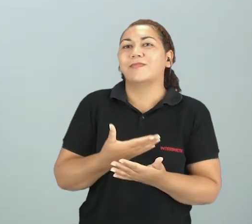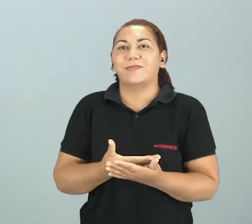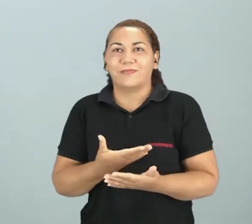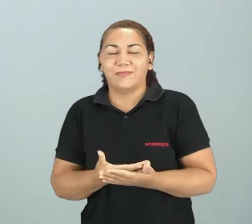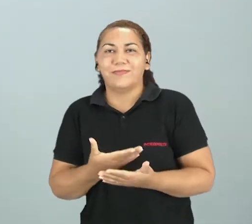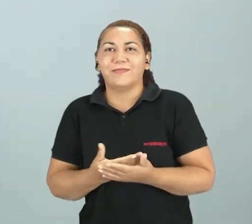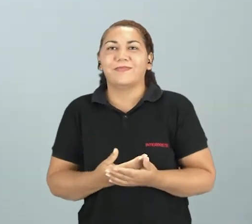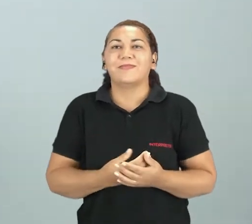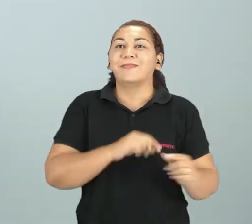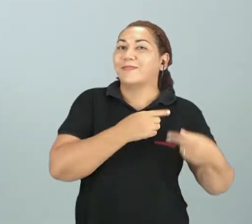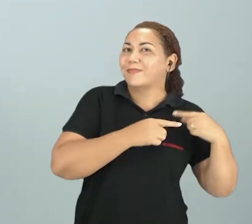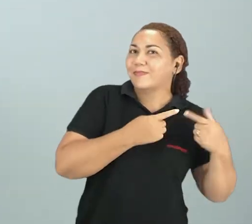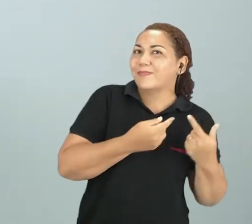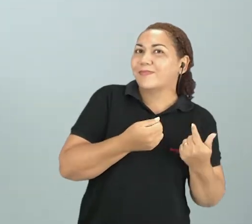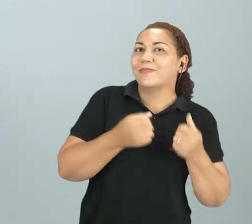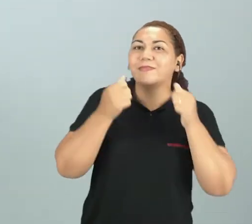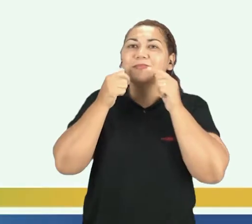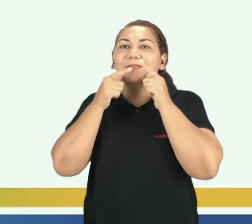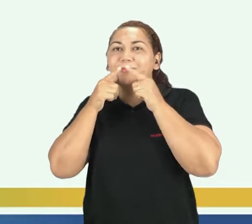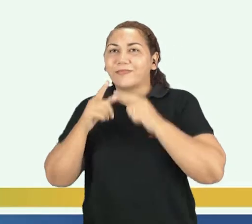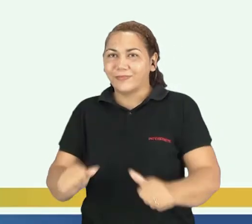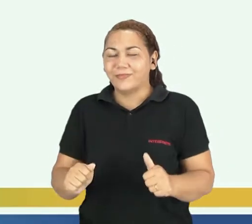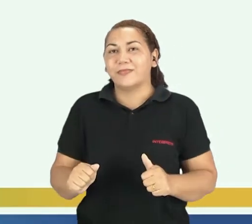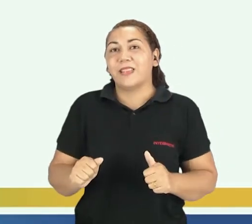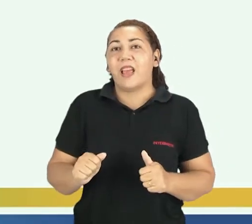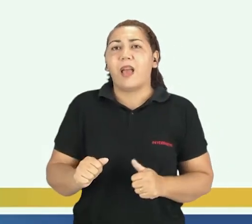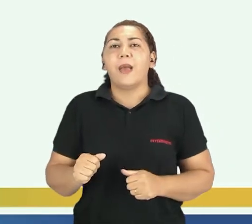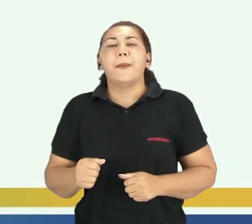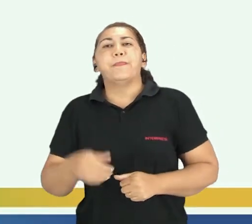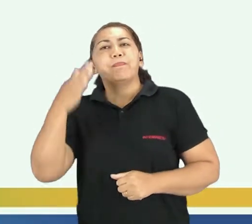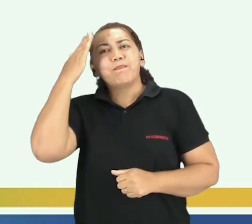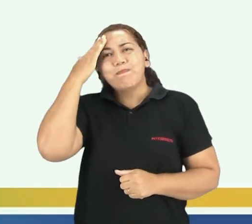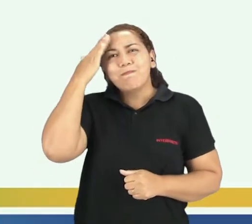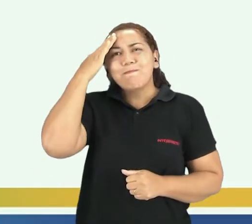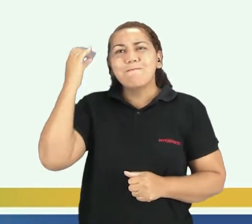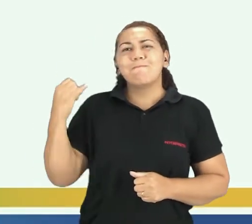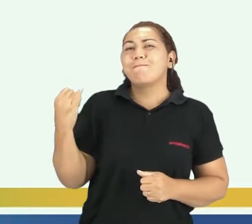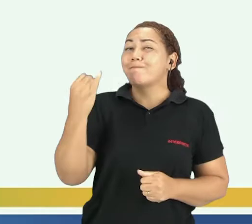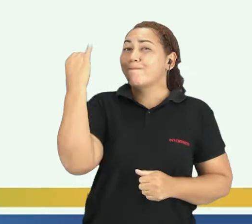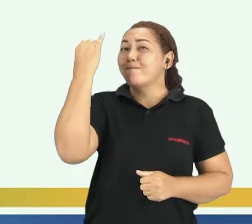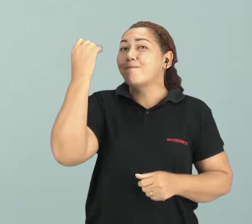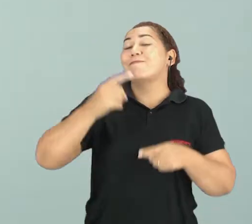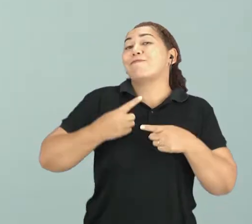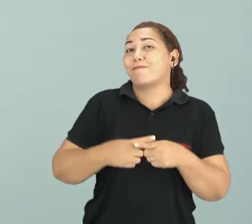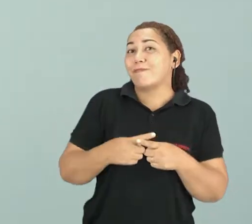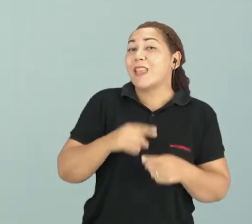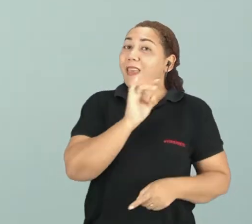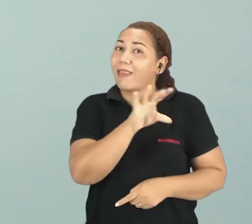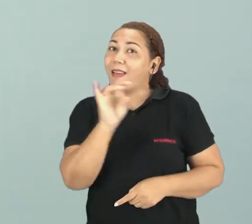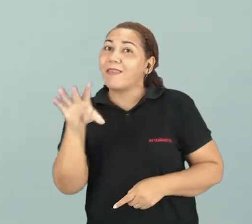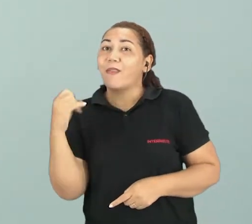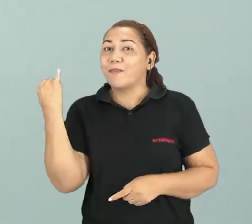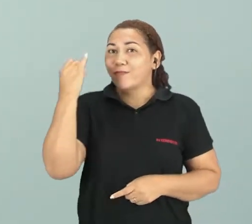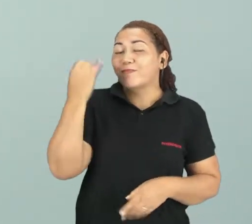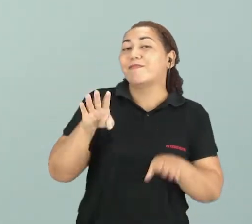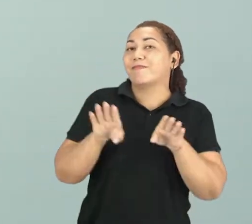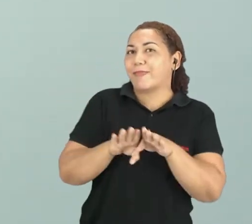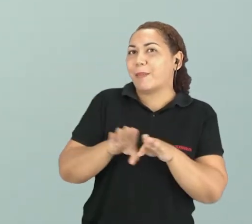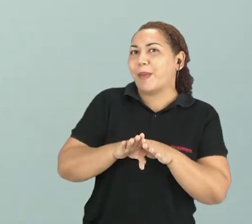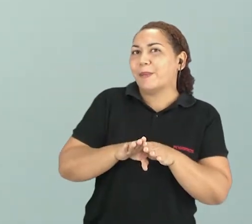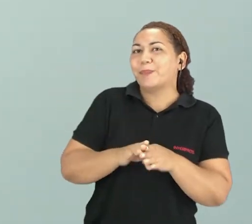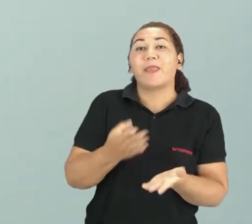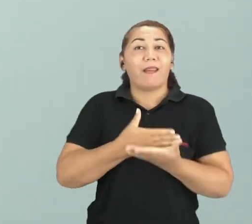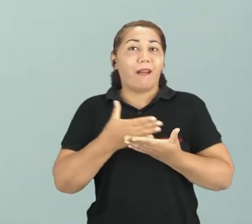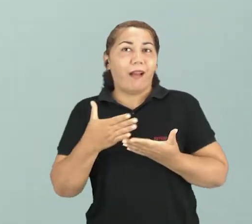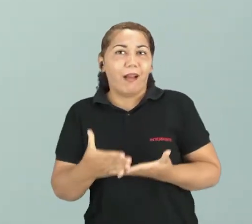que é importante essas variações e compreender por que cada uma é importante também, tá? Vamos começar